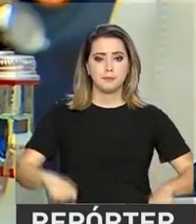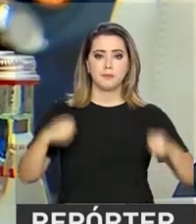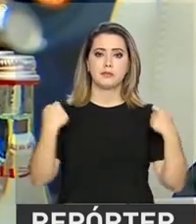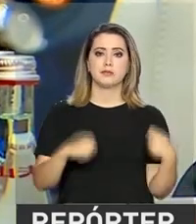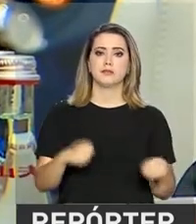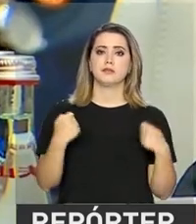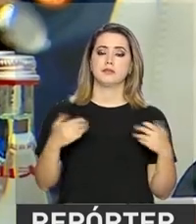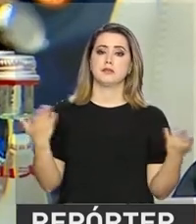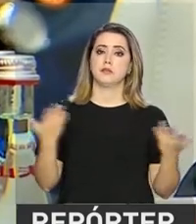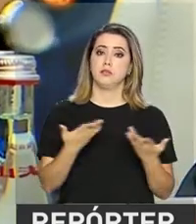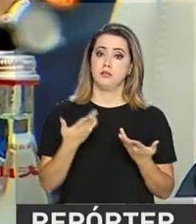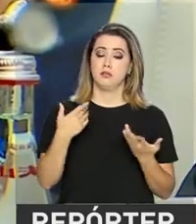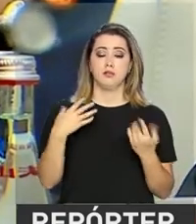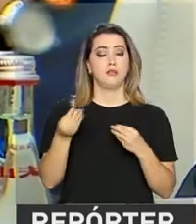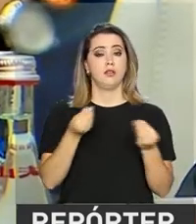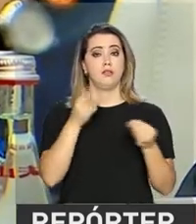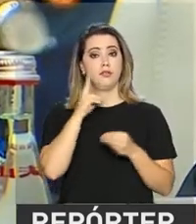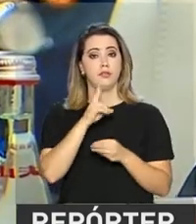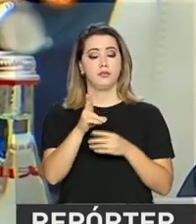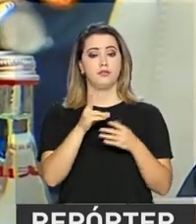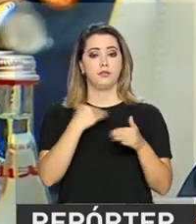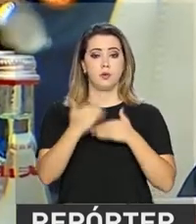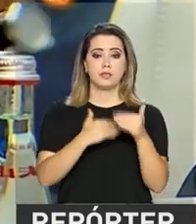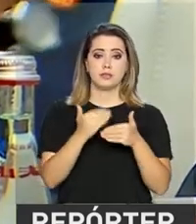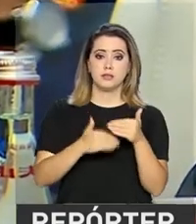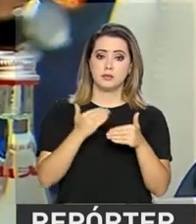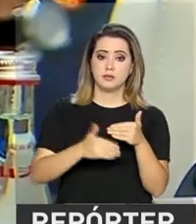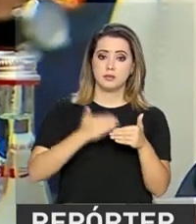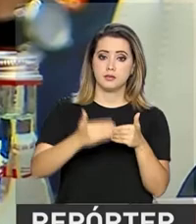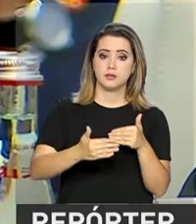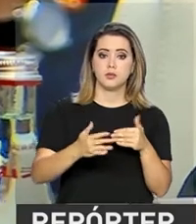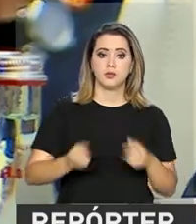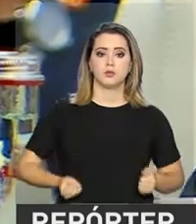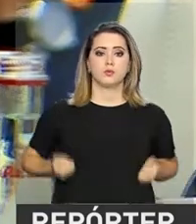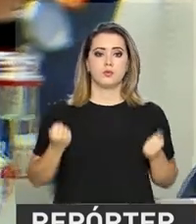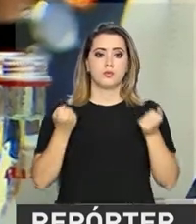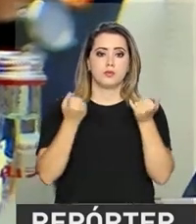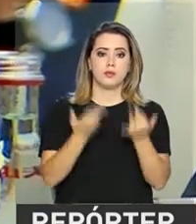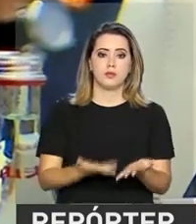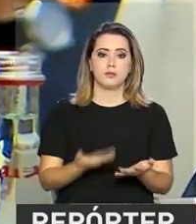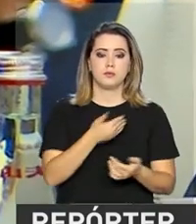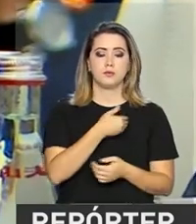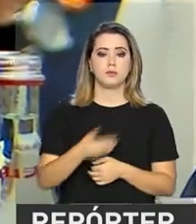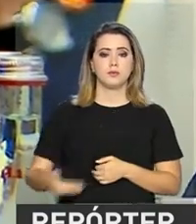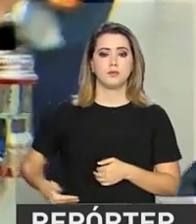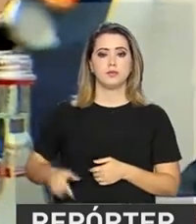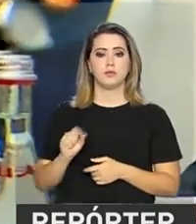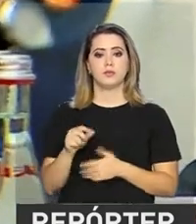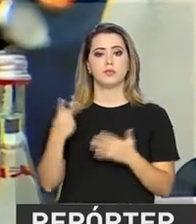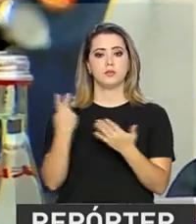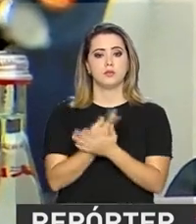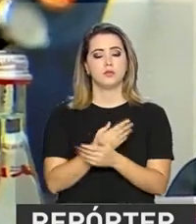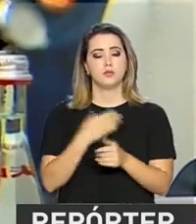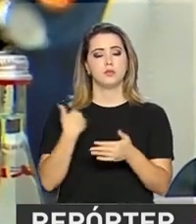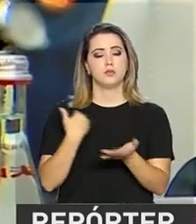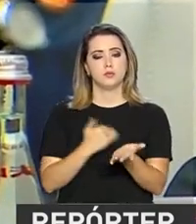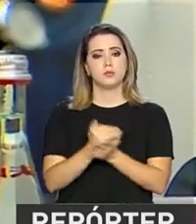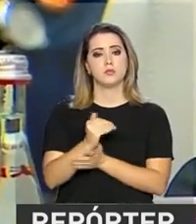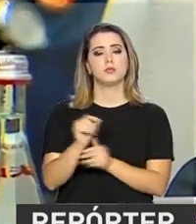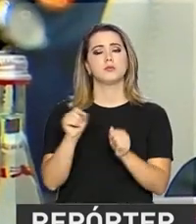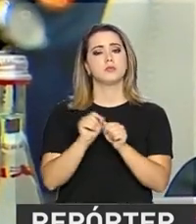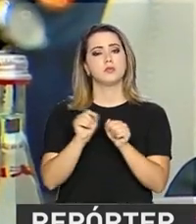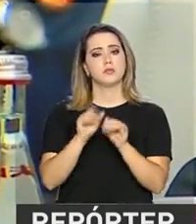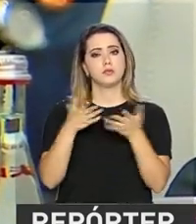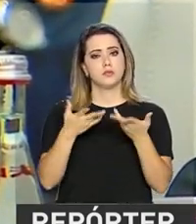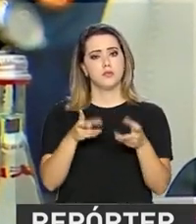remediar a expansão acelerada dos gastos públicos. E foi o que passamos a fazer por